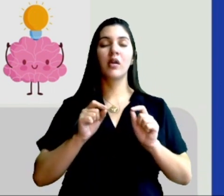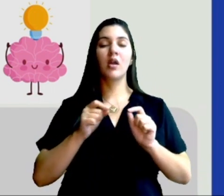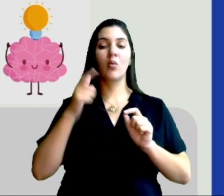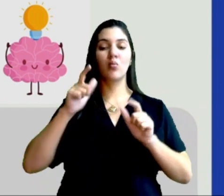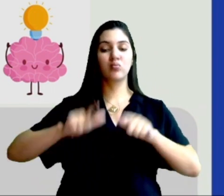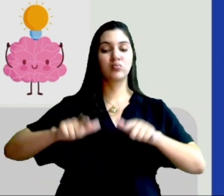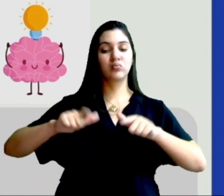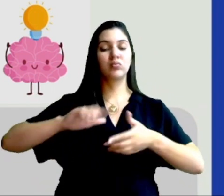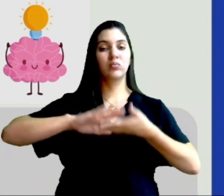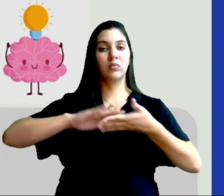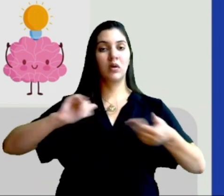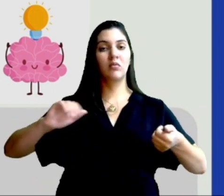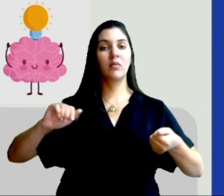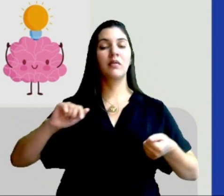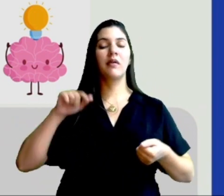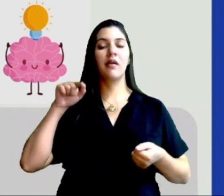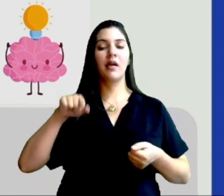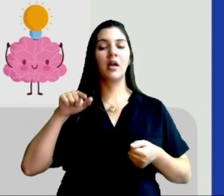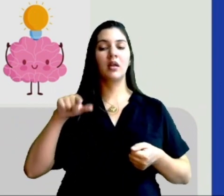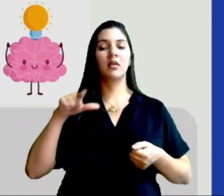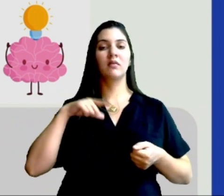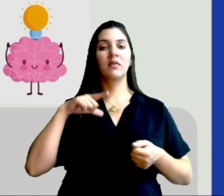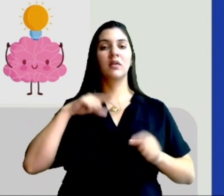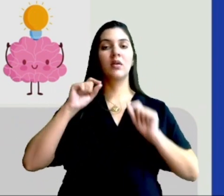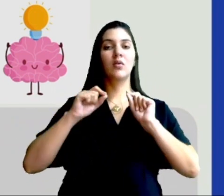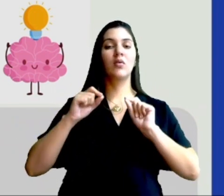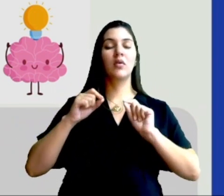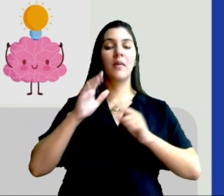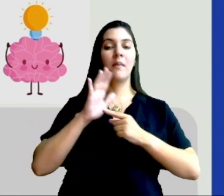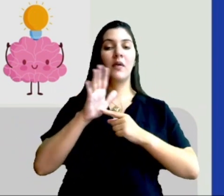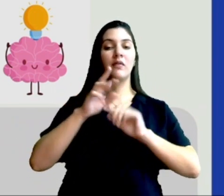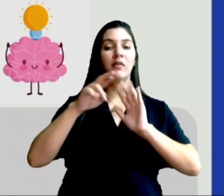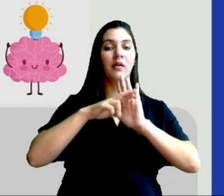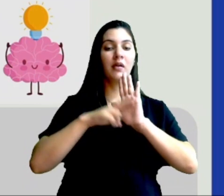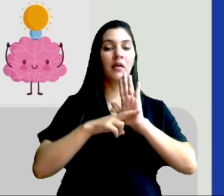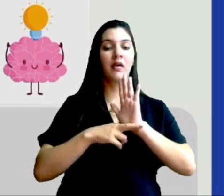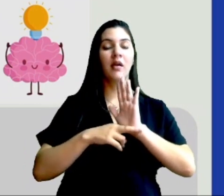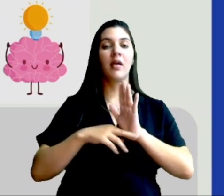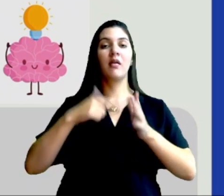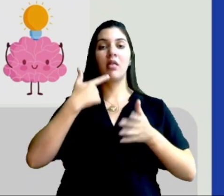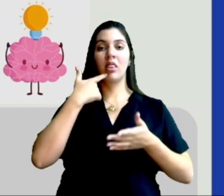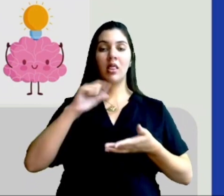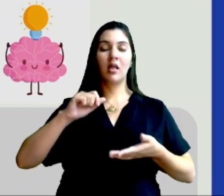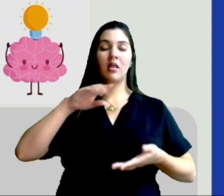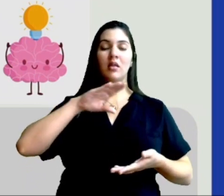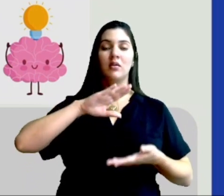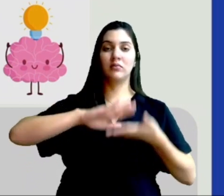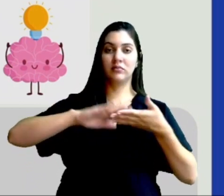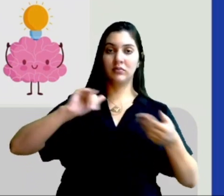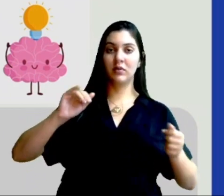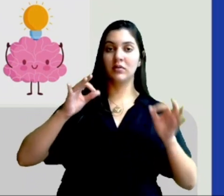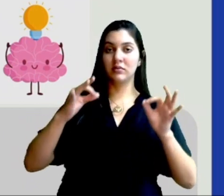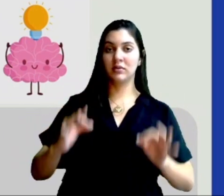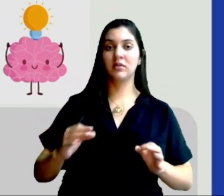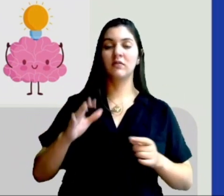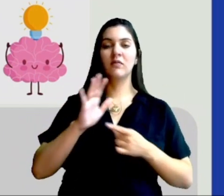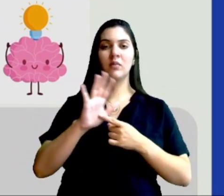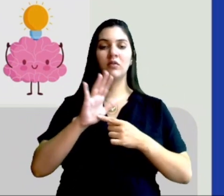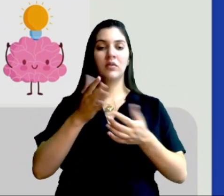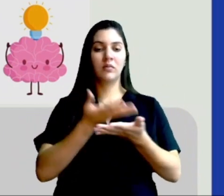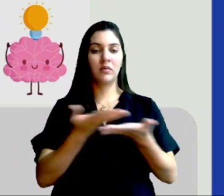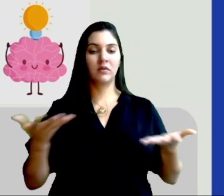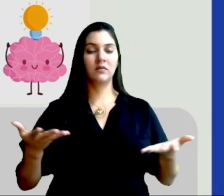Que é ela que, vamos dizer assim, dita as regras da língua espanhola, tá certo? Então, eu trouxe para